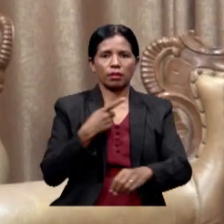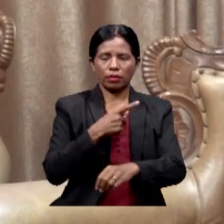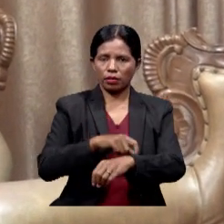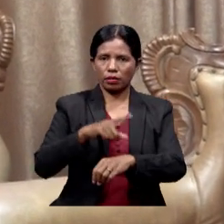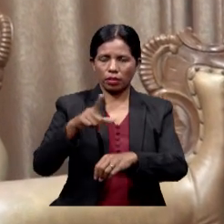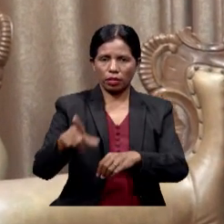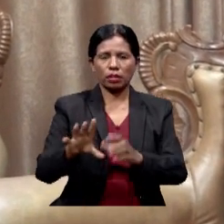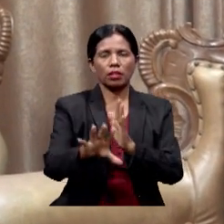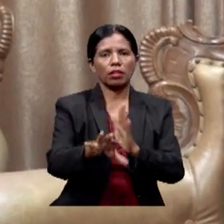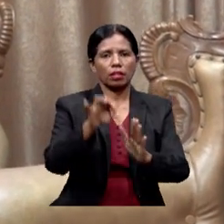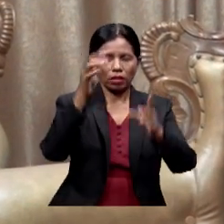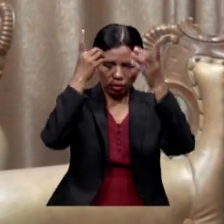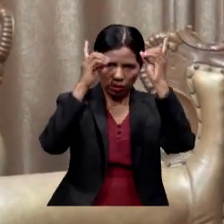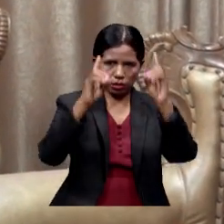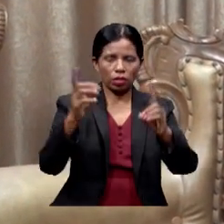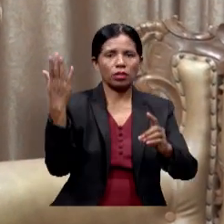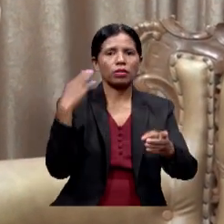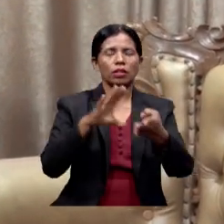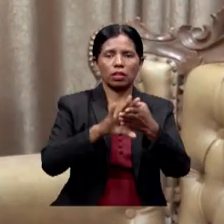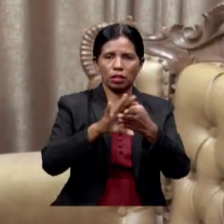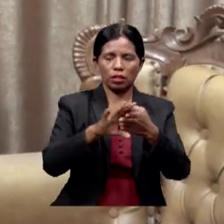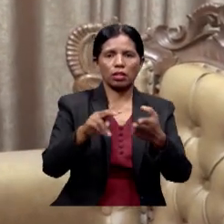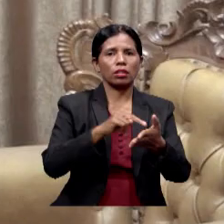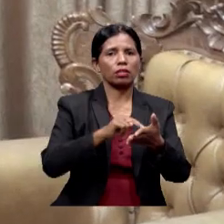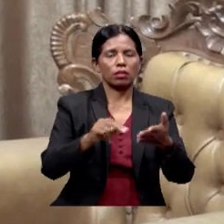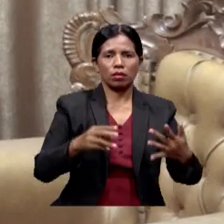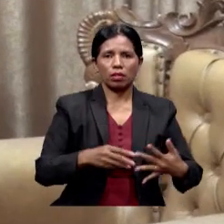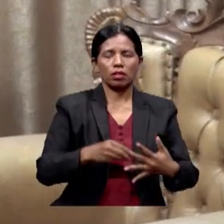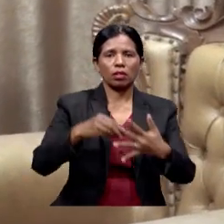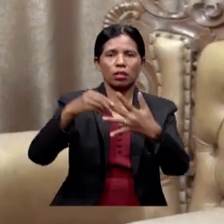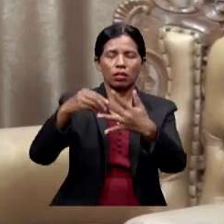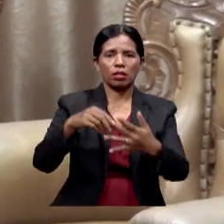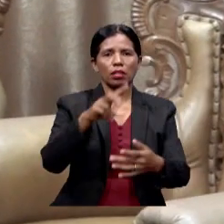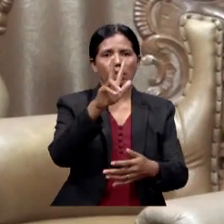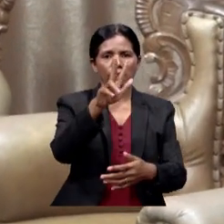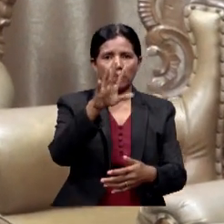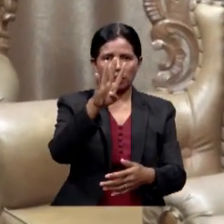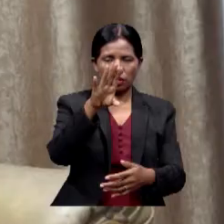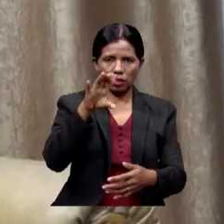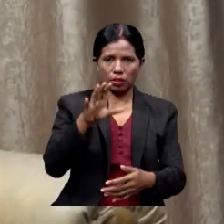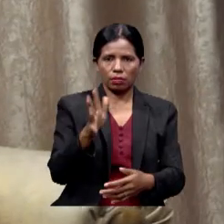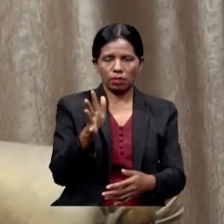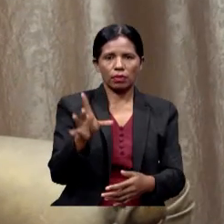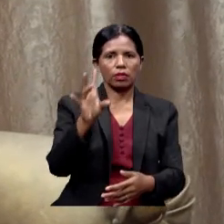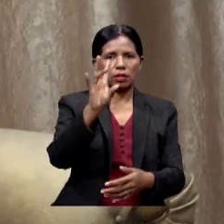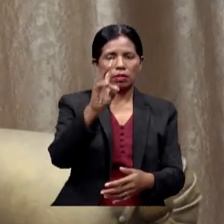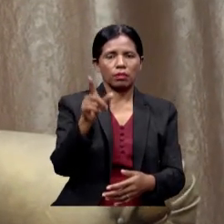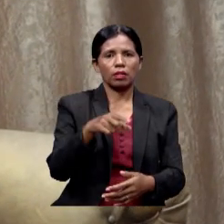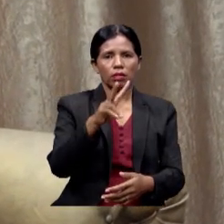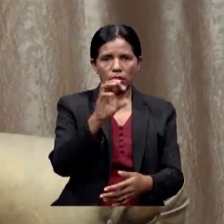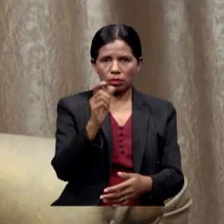rodi anula decisão anterior, liu-se carta número ofício atusat lima Nulor Singhito, barra ringuar rua Nulor